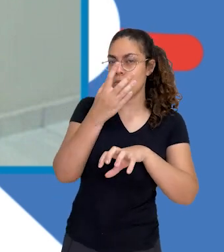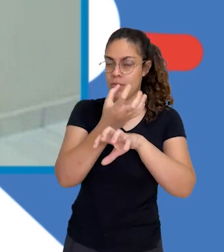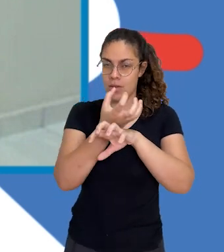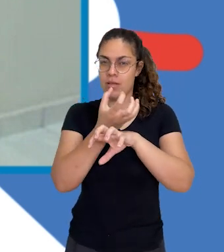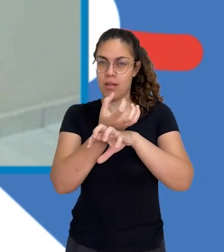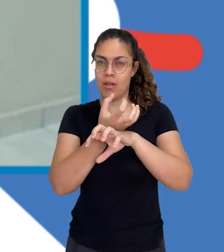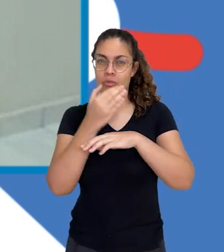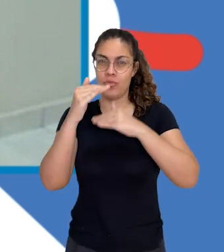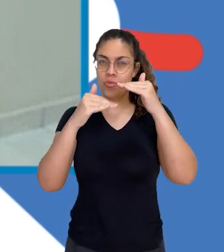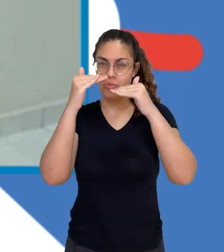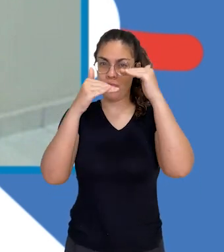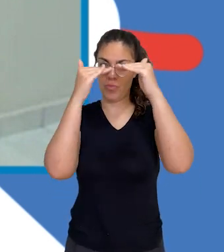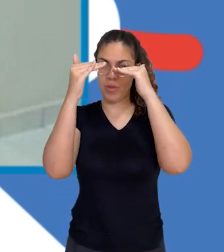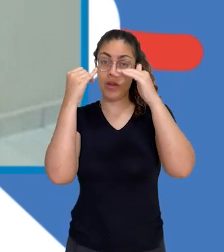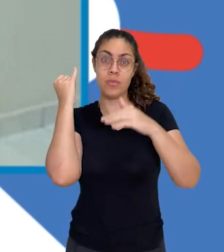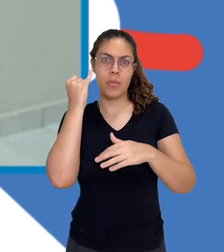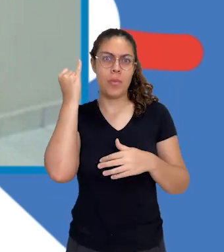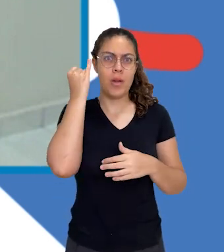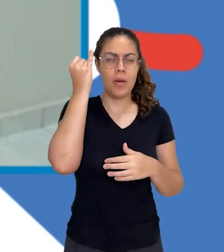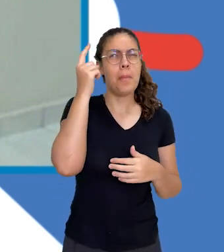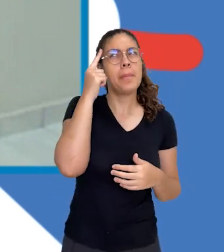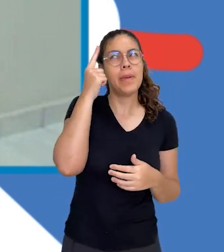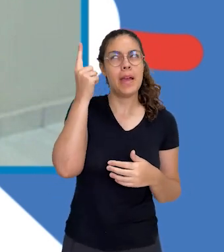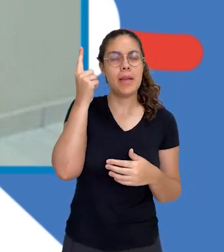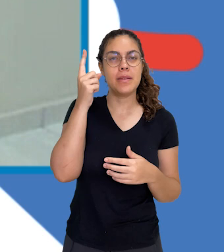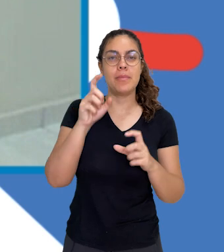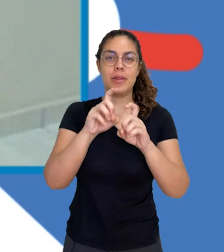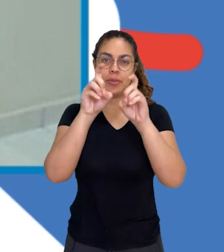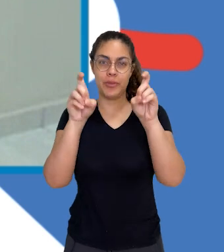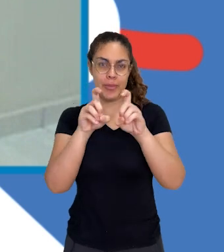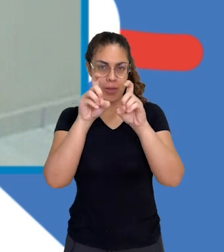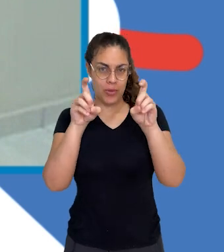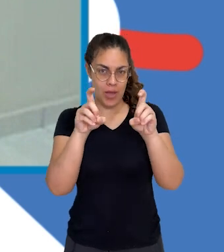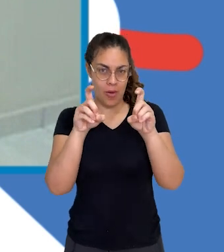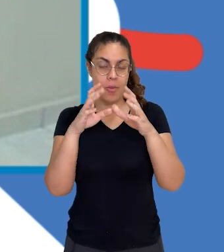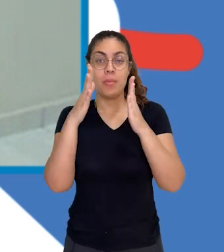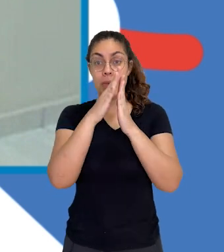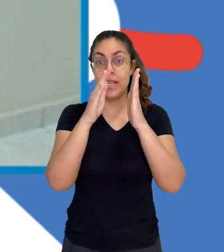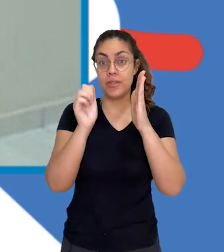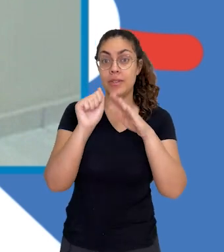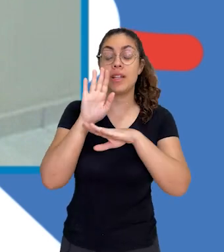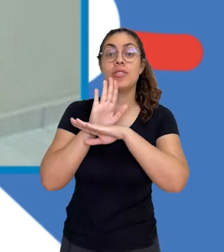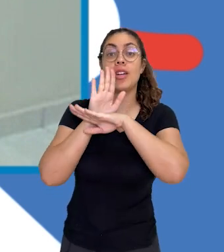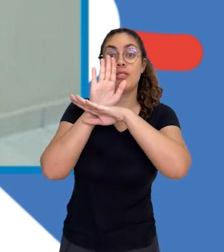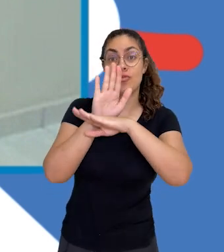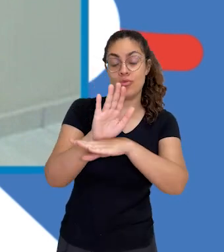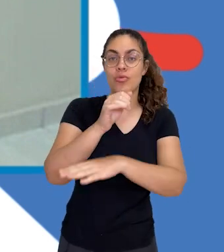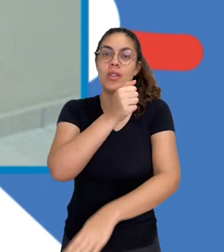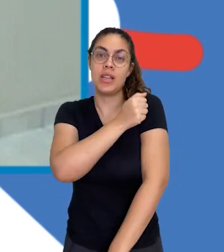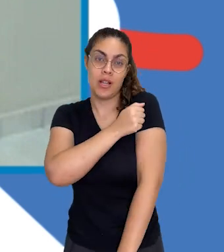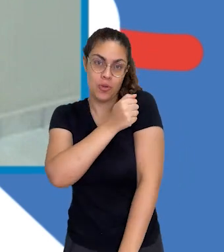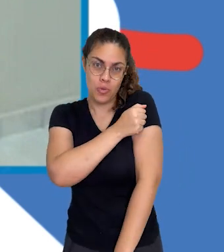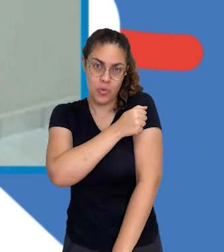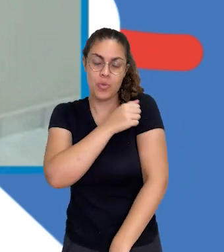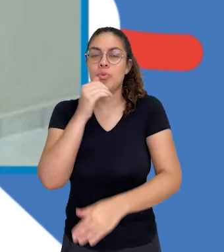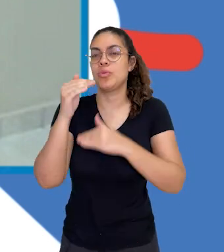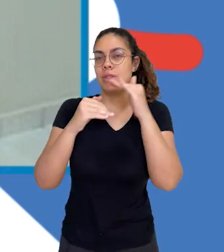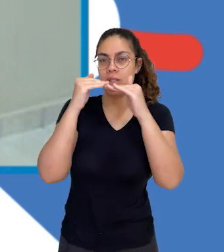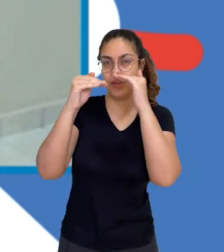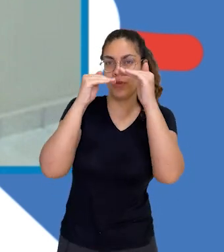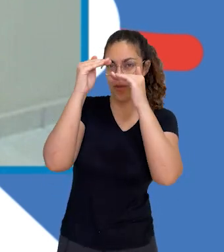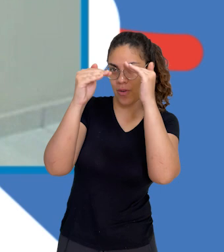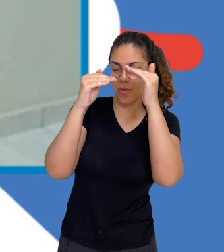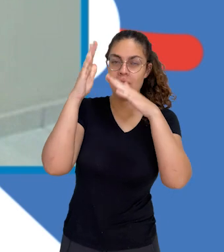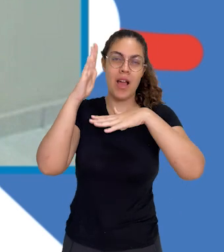o desenvolvimento de uma habilidade tão importante como o pensamento computacional uma atividade que contribua para que o seu estudante Desenvolva